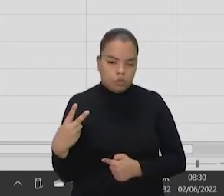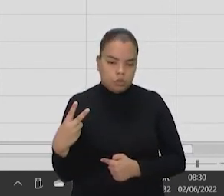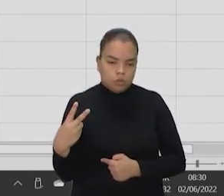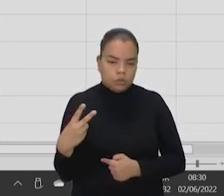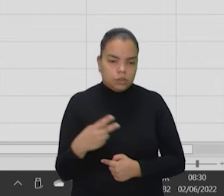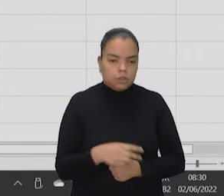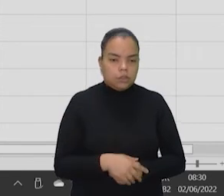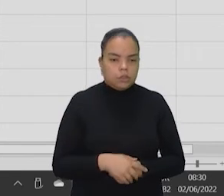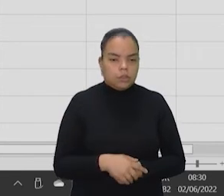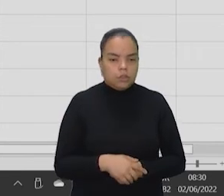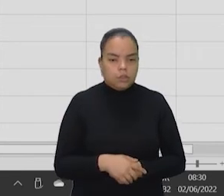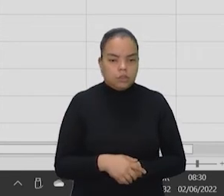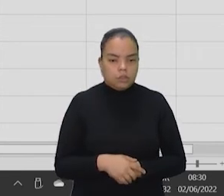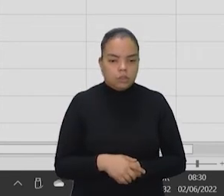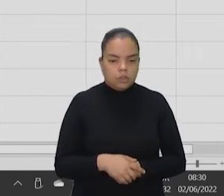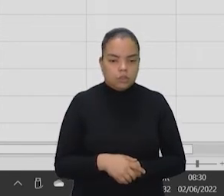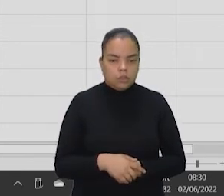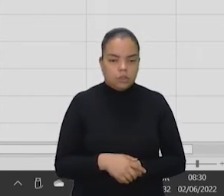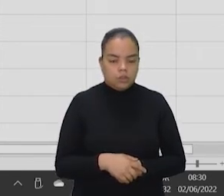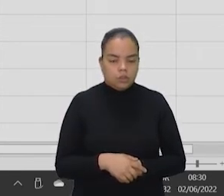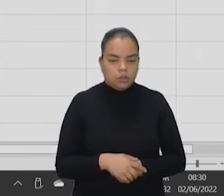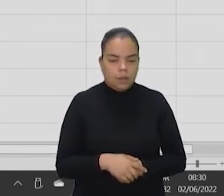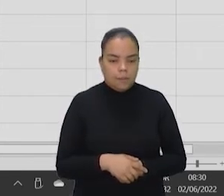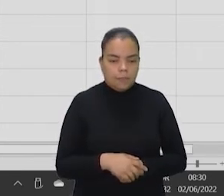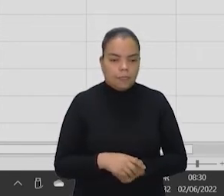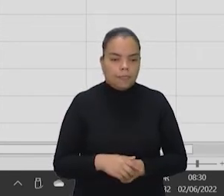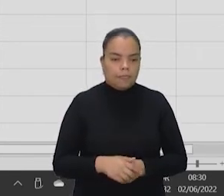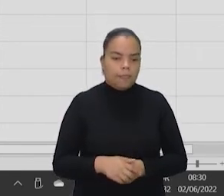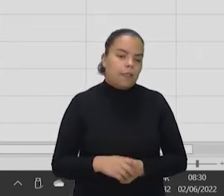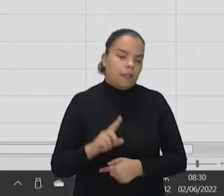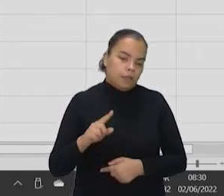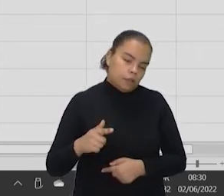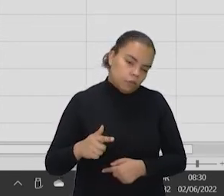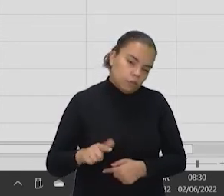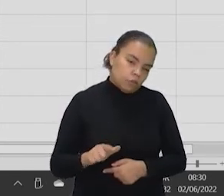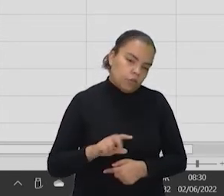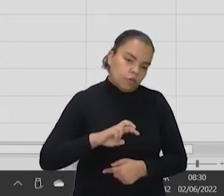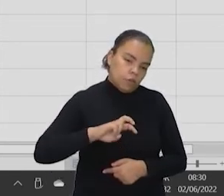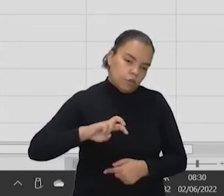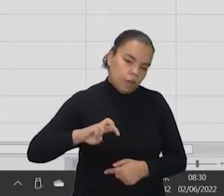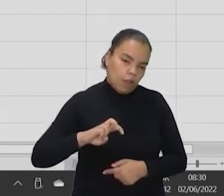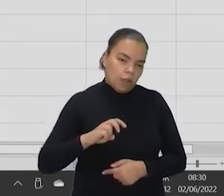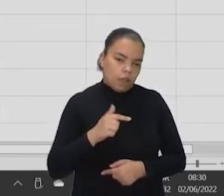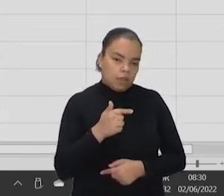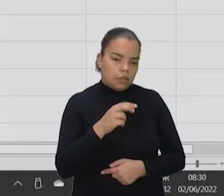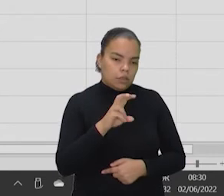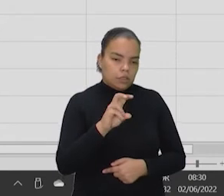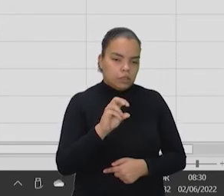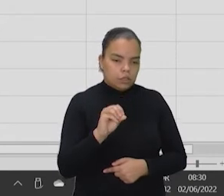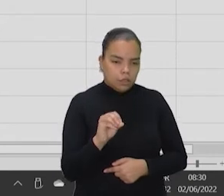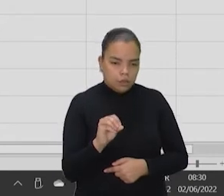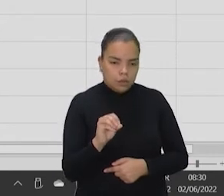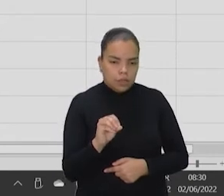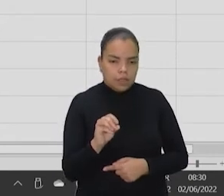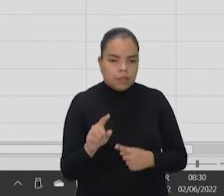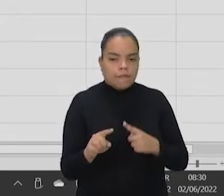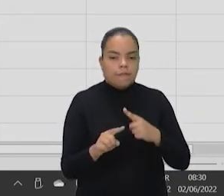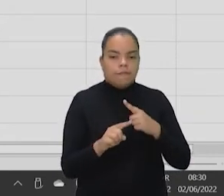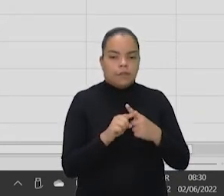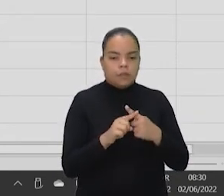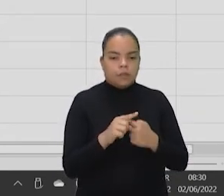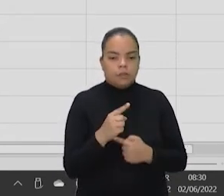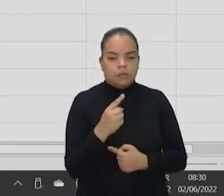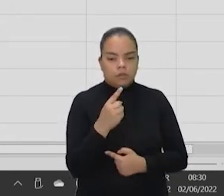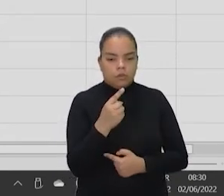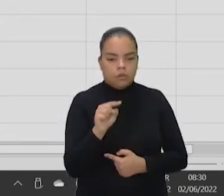taxa está aumentando, multiplicando. Sempre você multiplica a taxa. No caso do juro composto, você vai precisar do valor anterior.